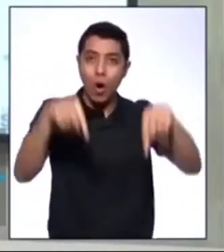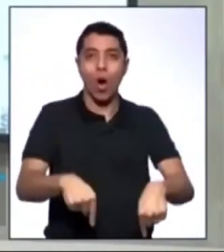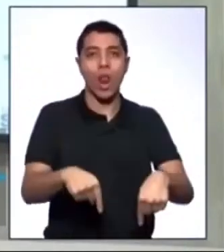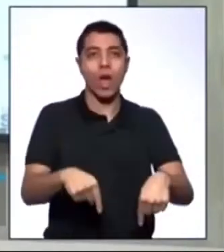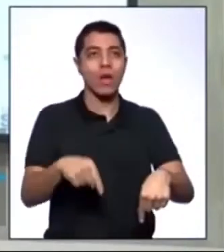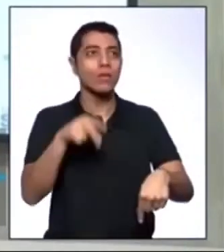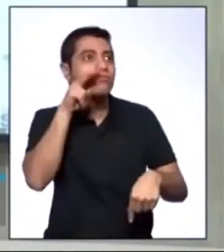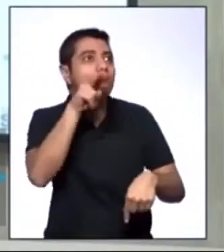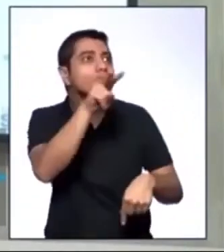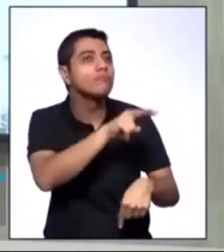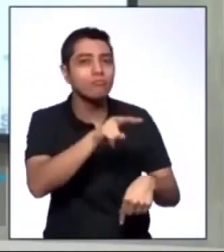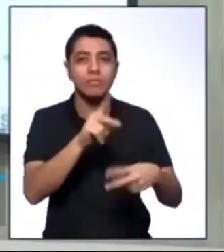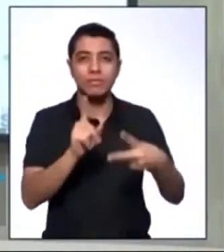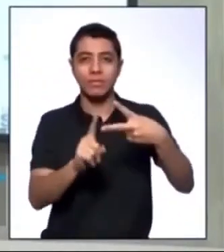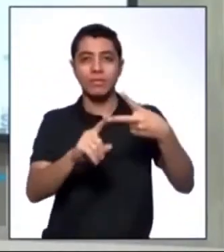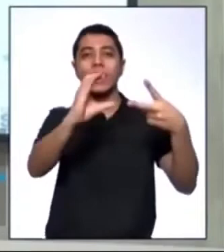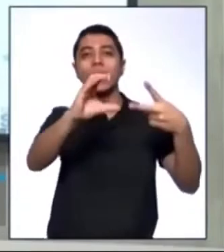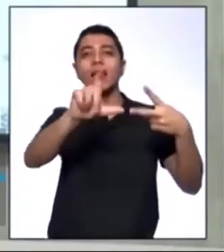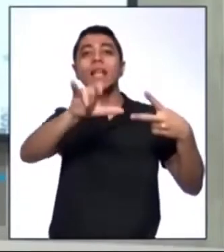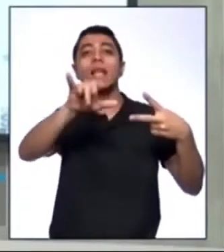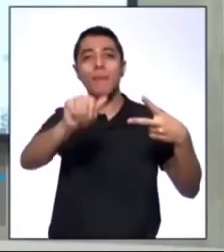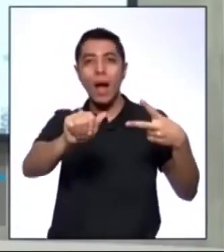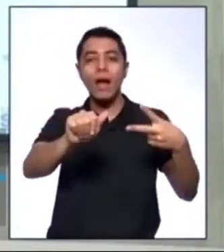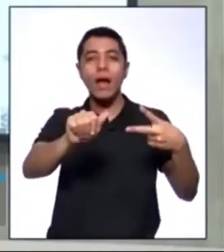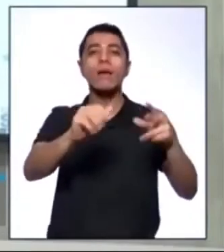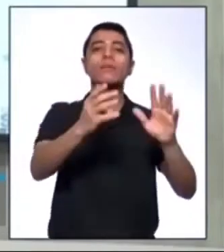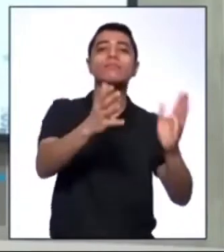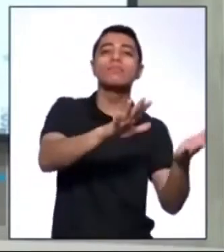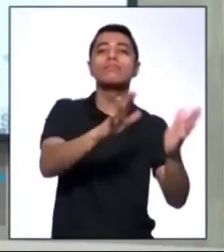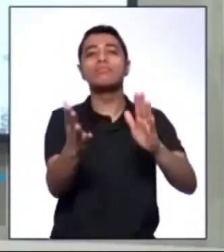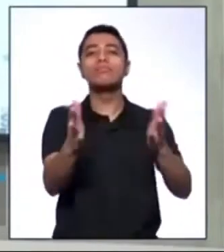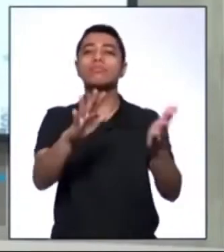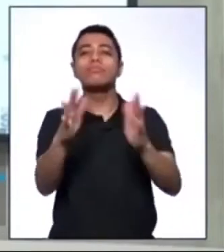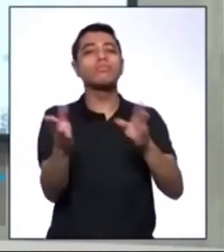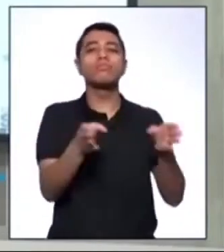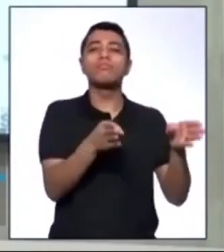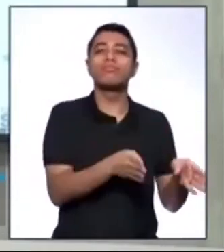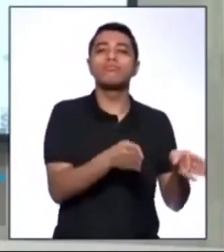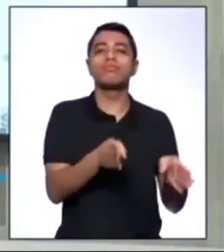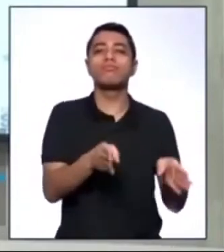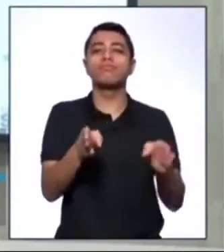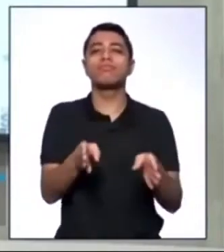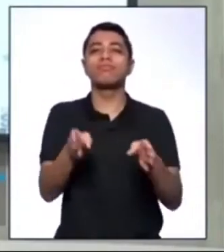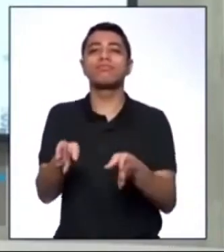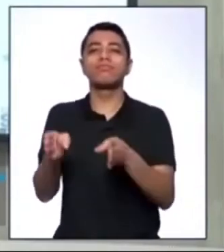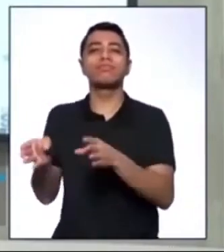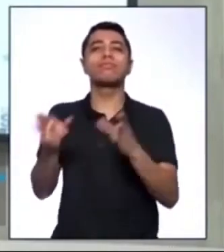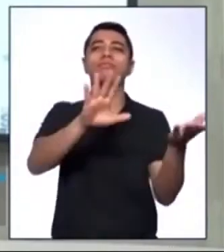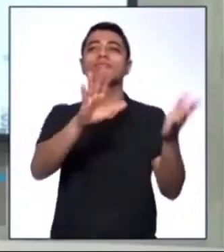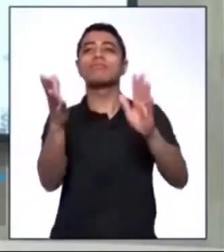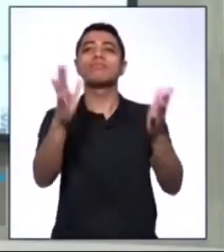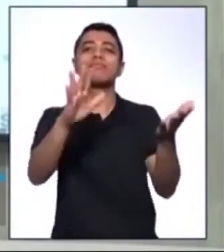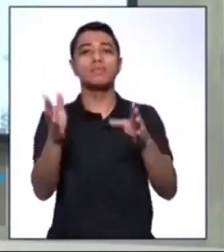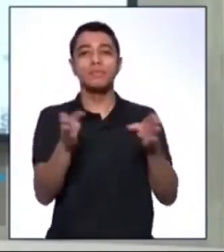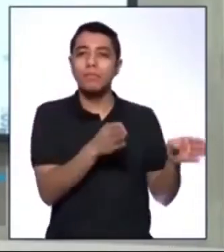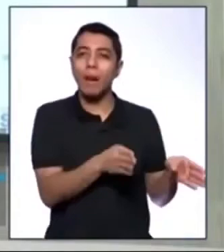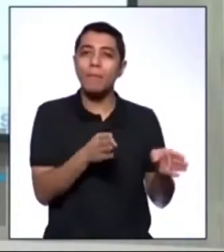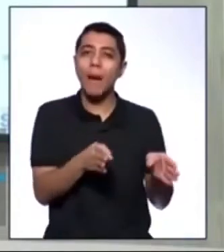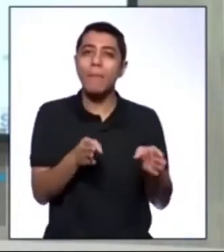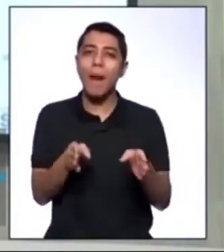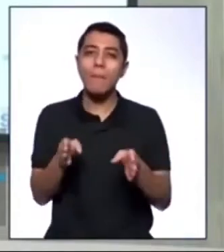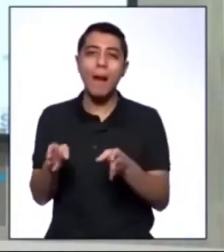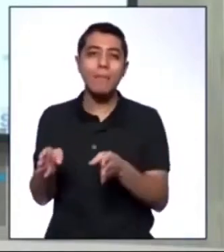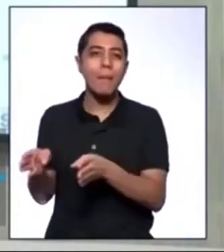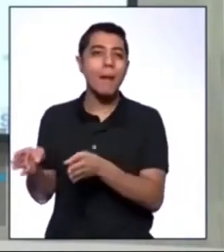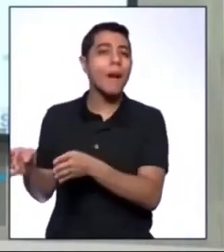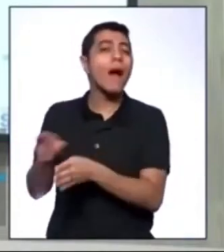tempo. Beleza? Essa série tem que ser de no mínimo 30 anos para a gente entender qual é a dinâmica desse encadeamento